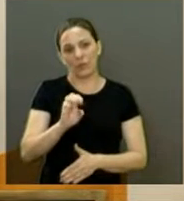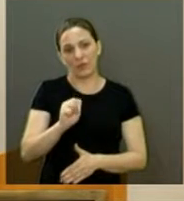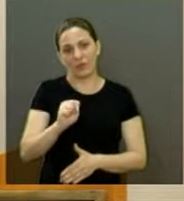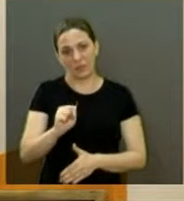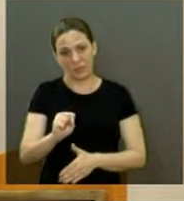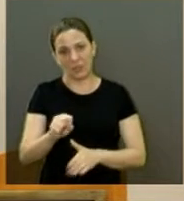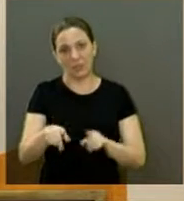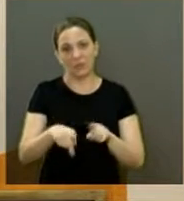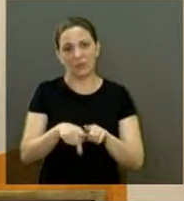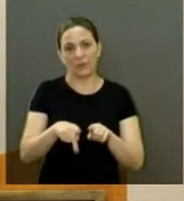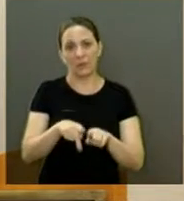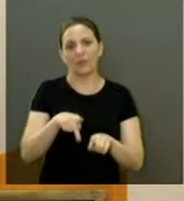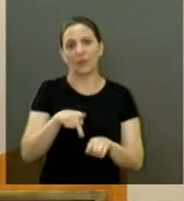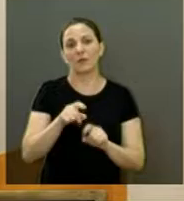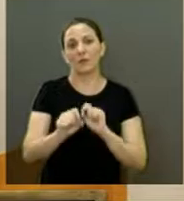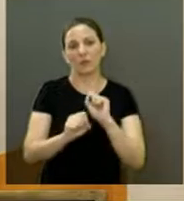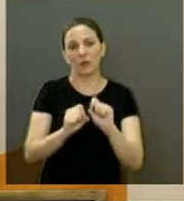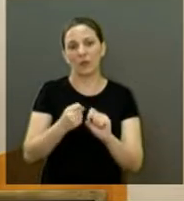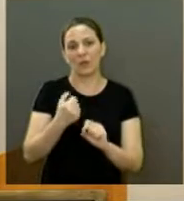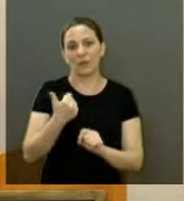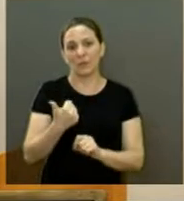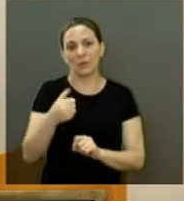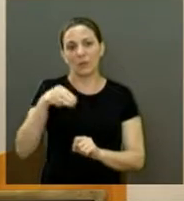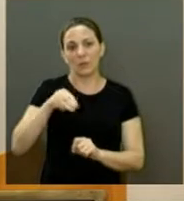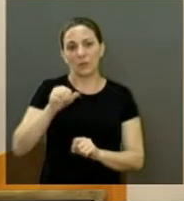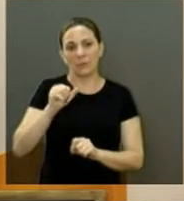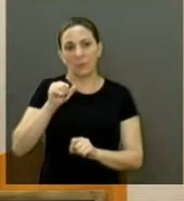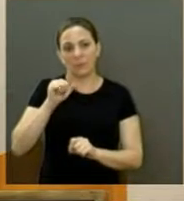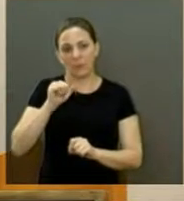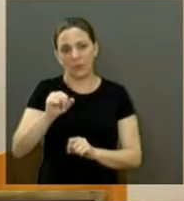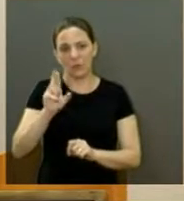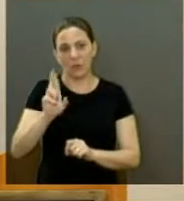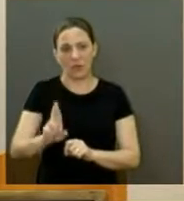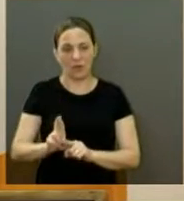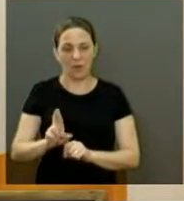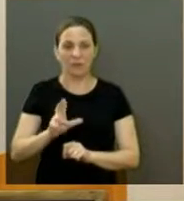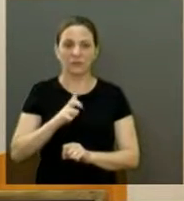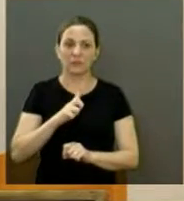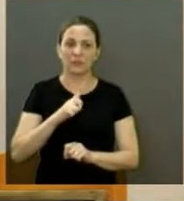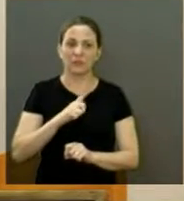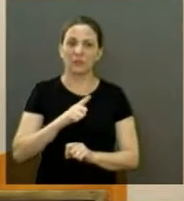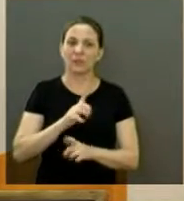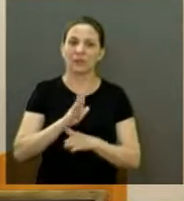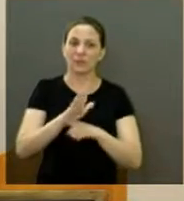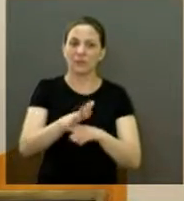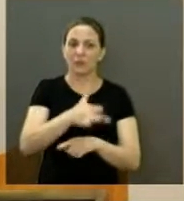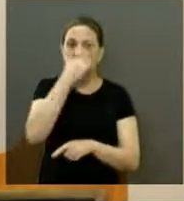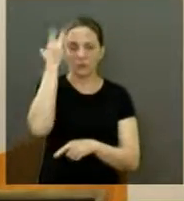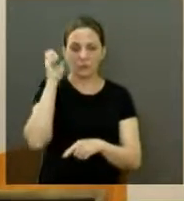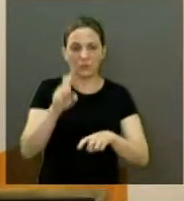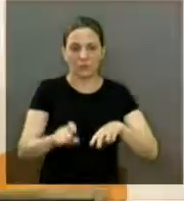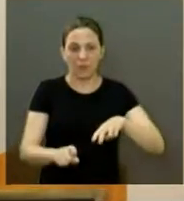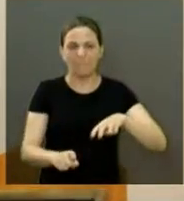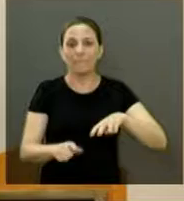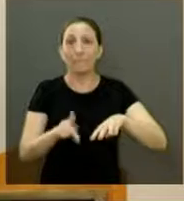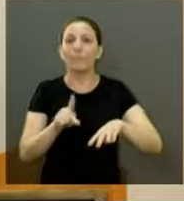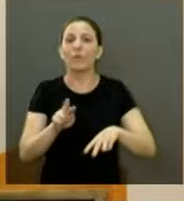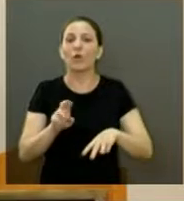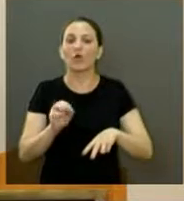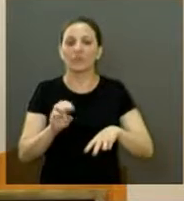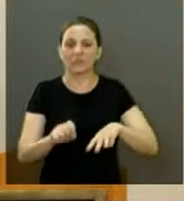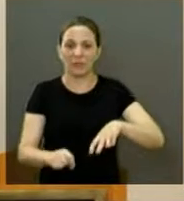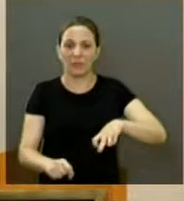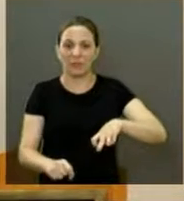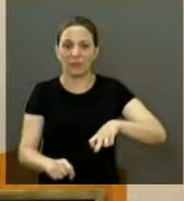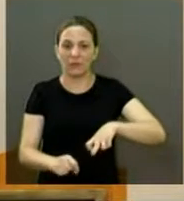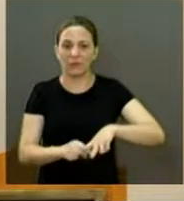reais vai beneficiar as pessoas que estão esperando a prótese sair a gente sabe é